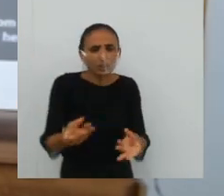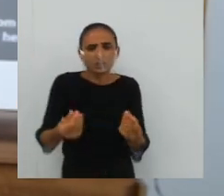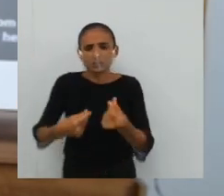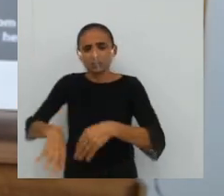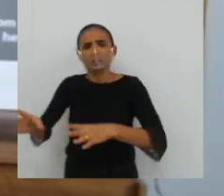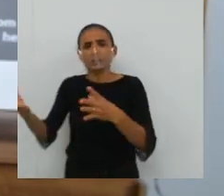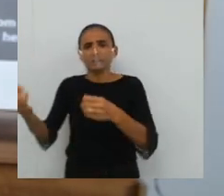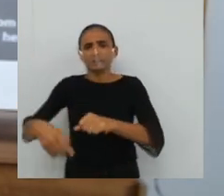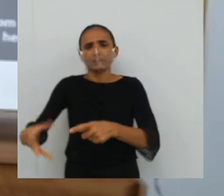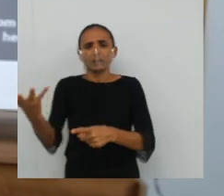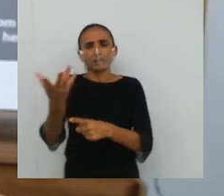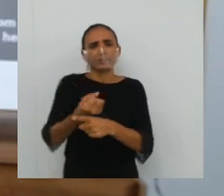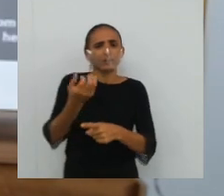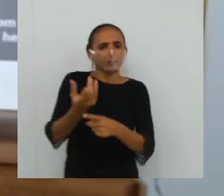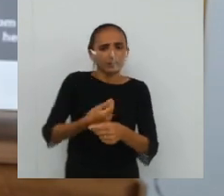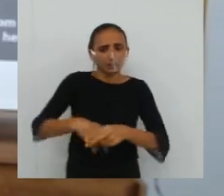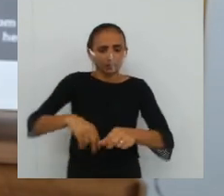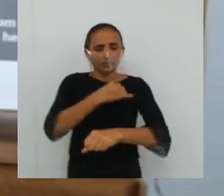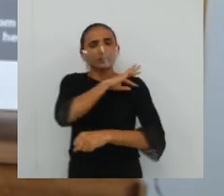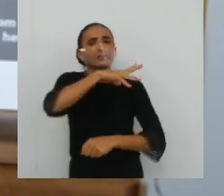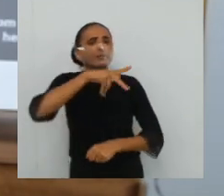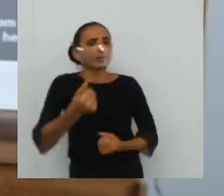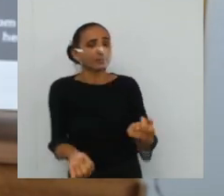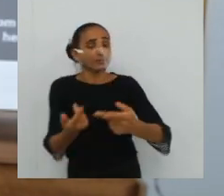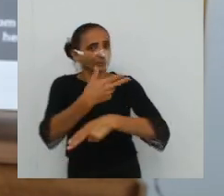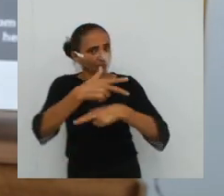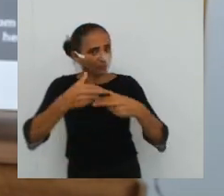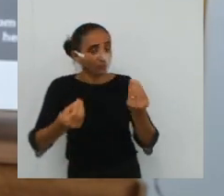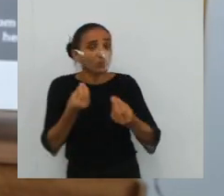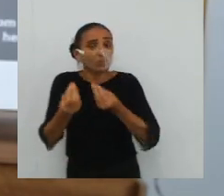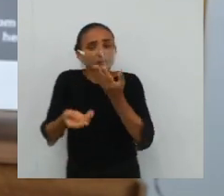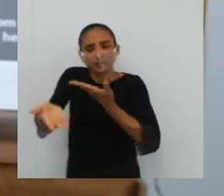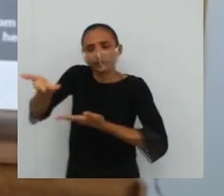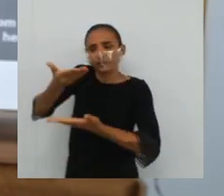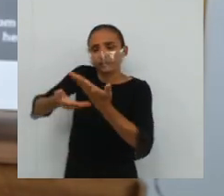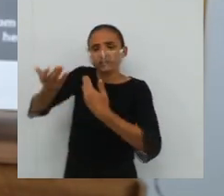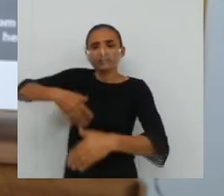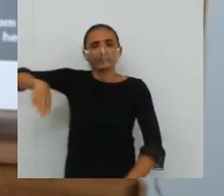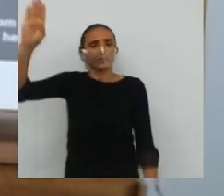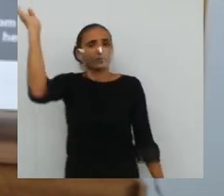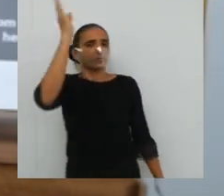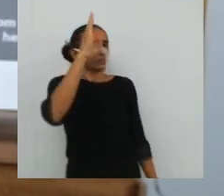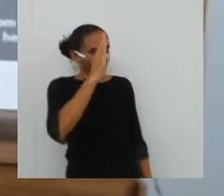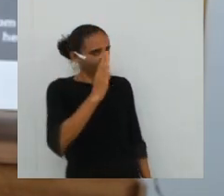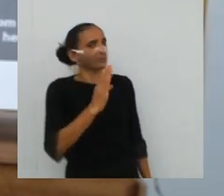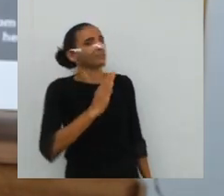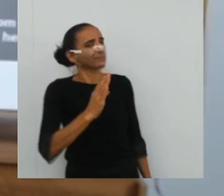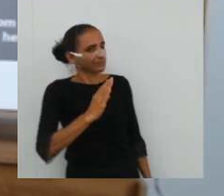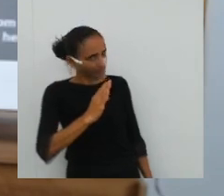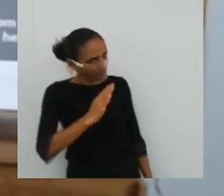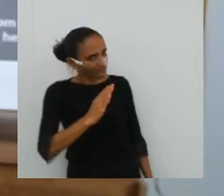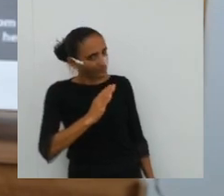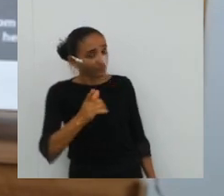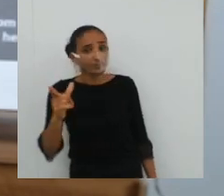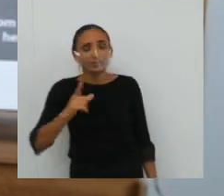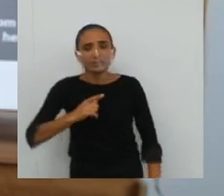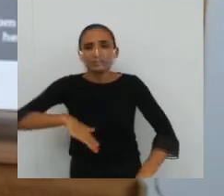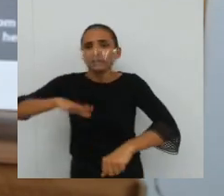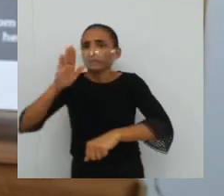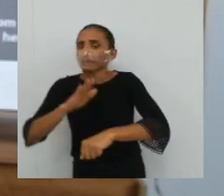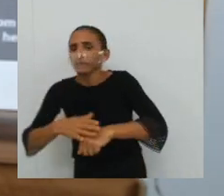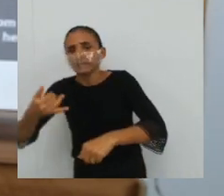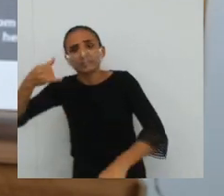animal para venda, tá? Mas quais são as relações da pecuária no Brasil? Olha, no Brasil nós temos mais gado do